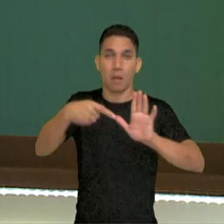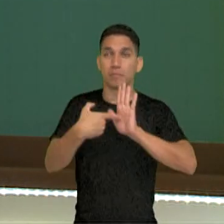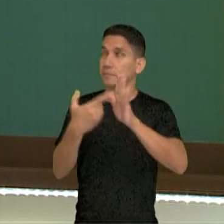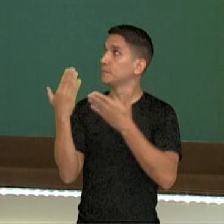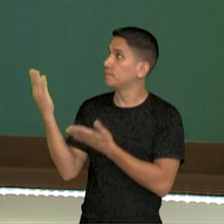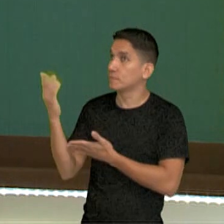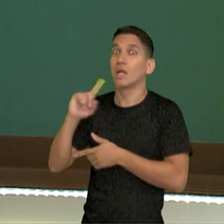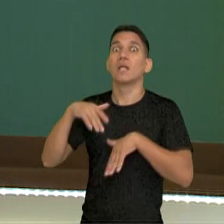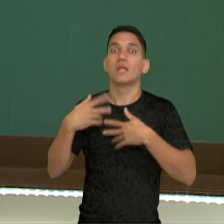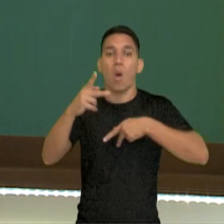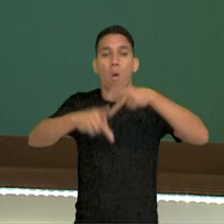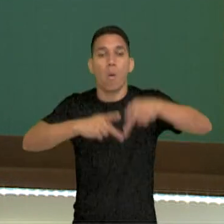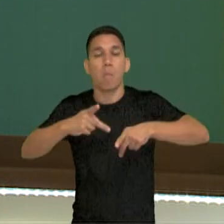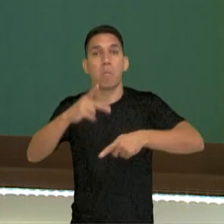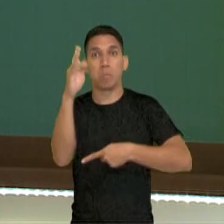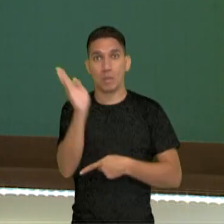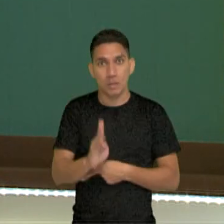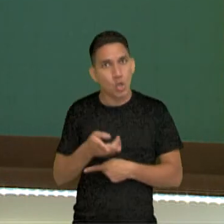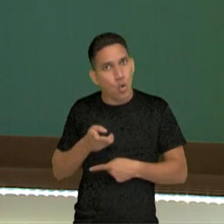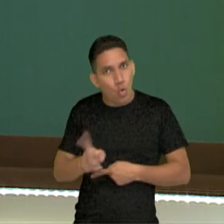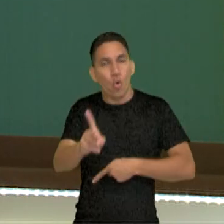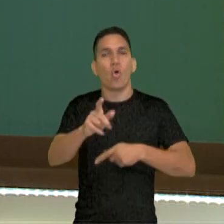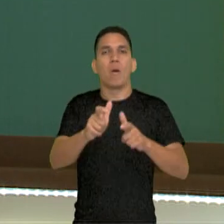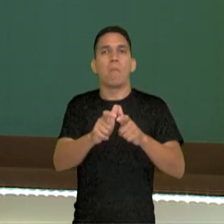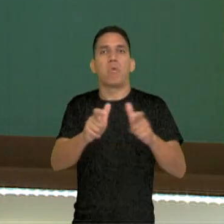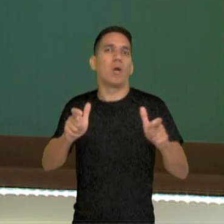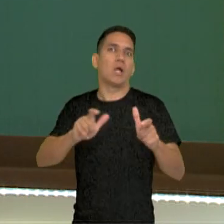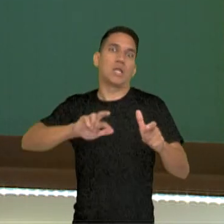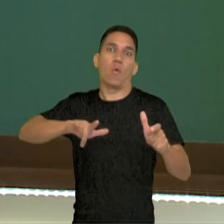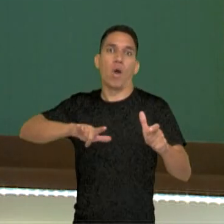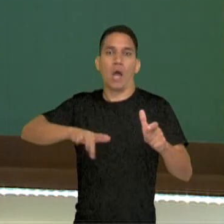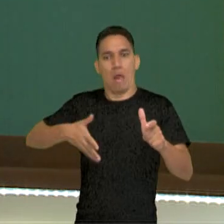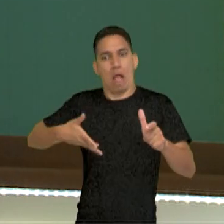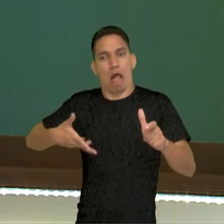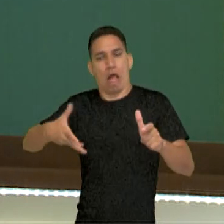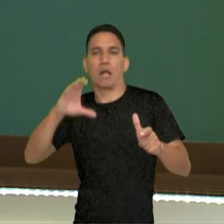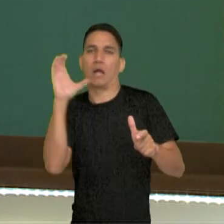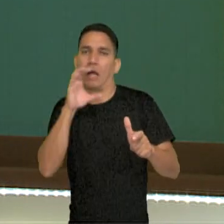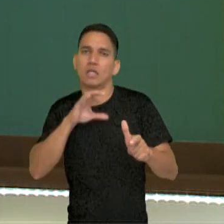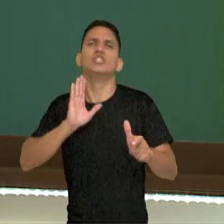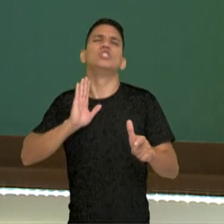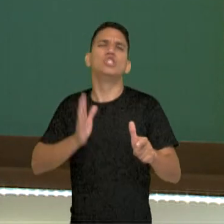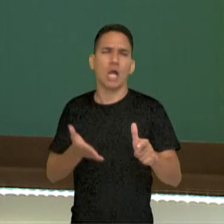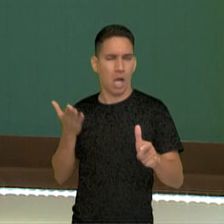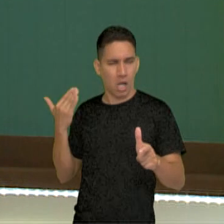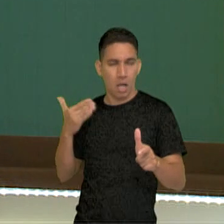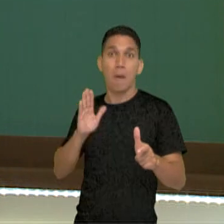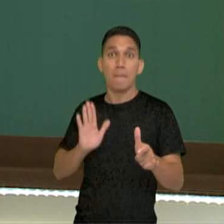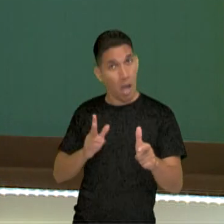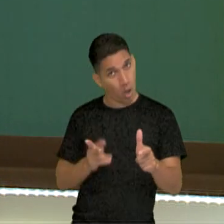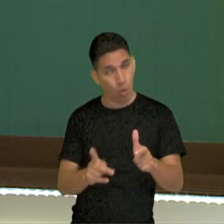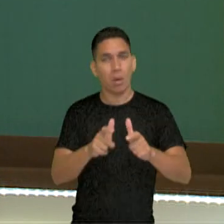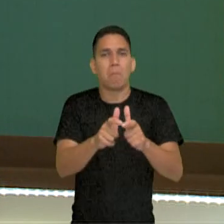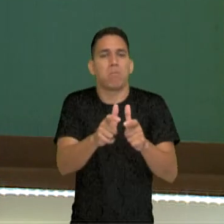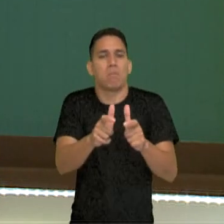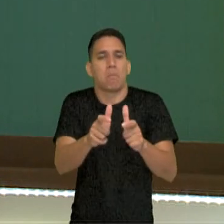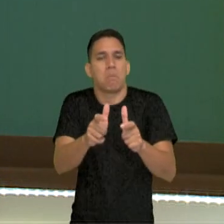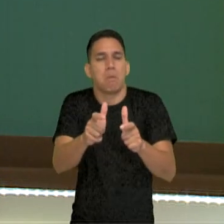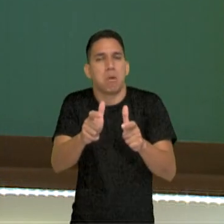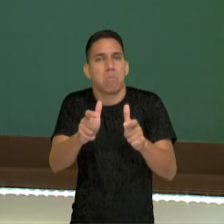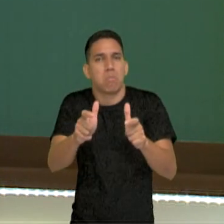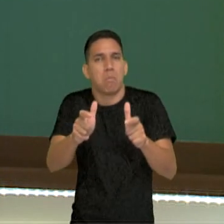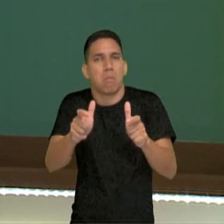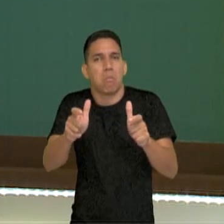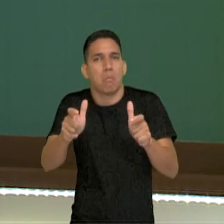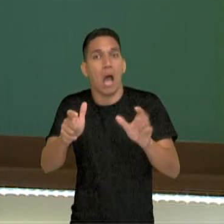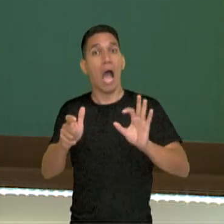Brasil ainda cresce, não num ritmo tão acelerado como já cresceu, mas continua ali crescendo, né? As taxas